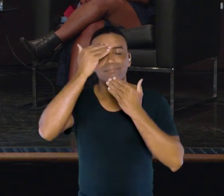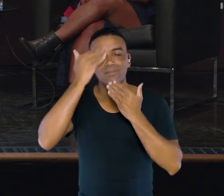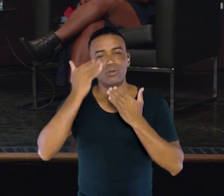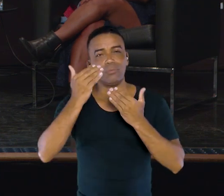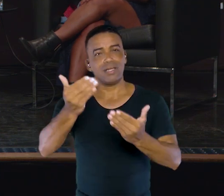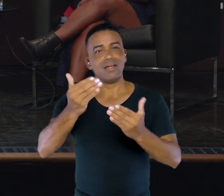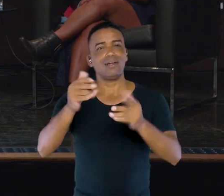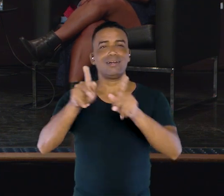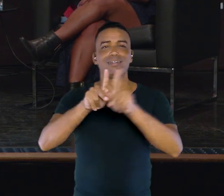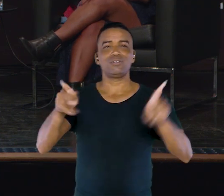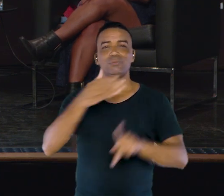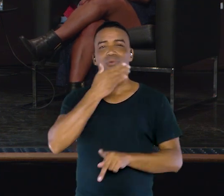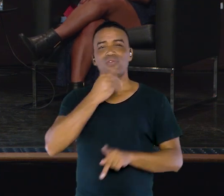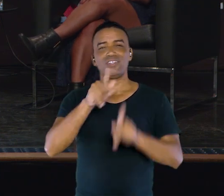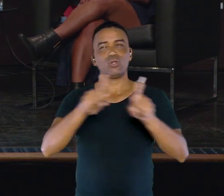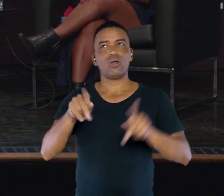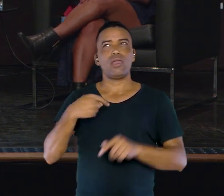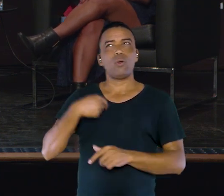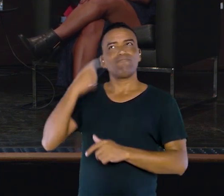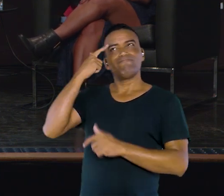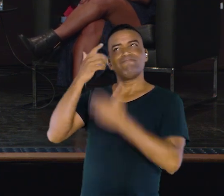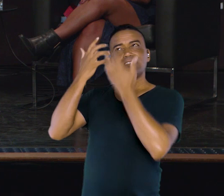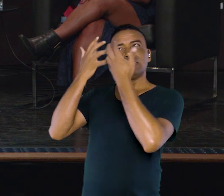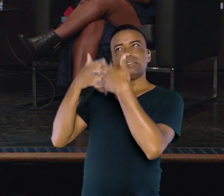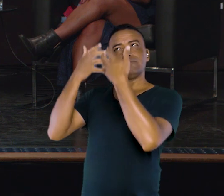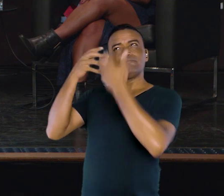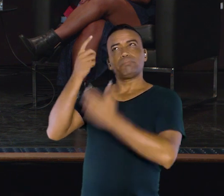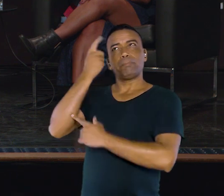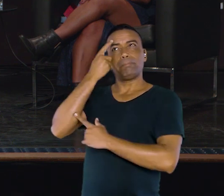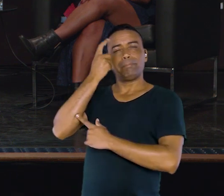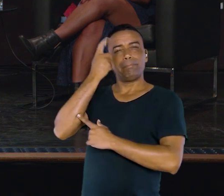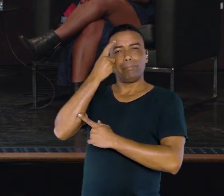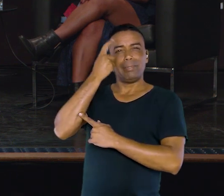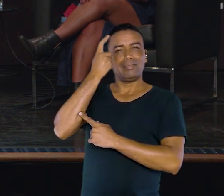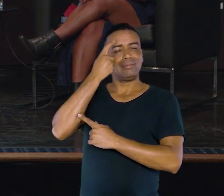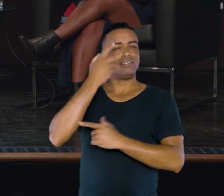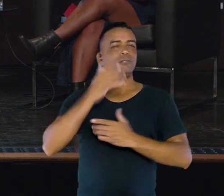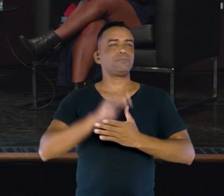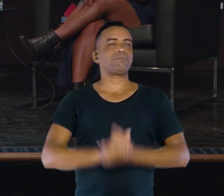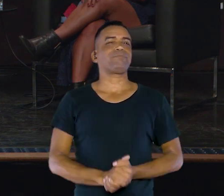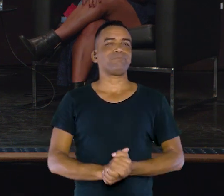Muito obrigada, professor. Eu até fiquei pensando que